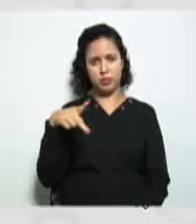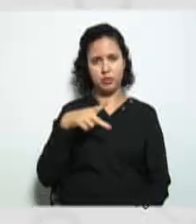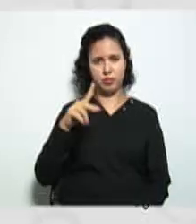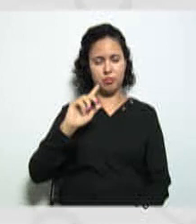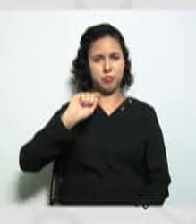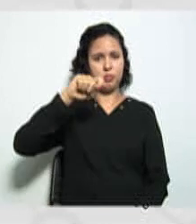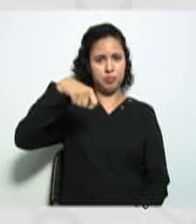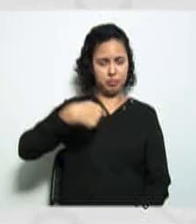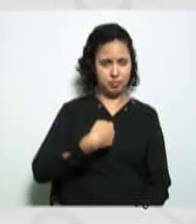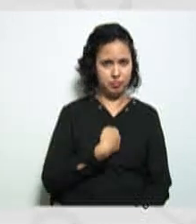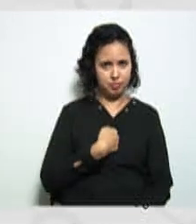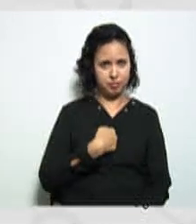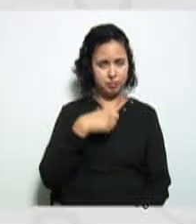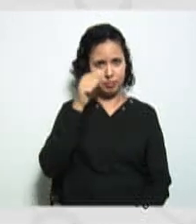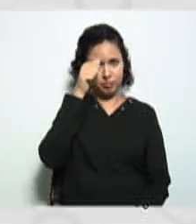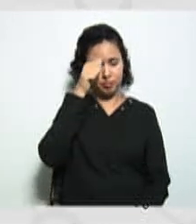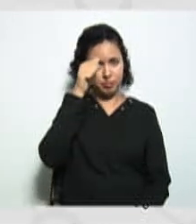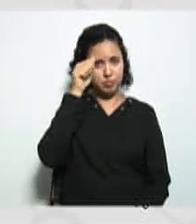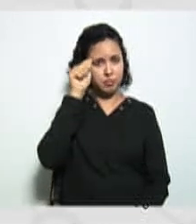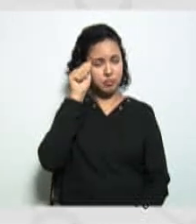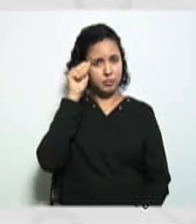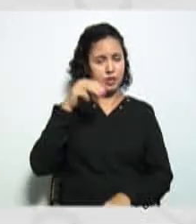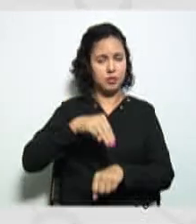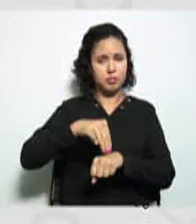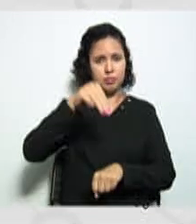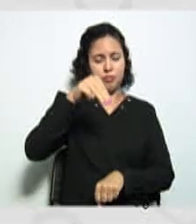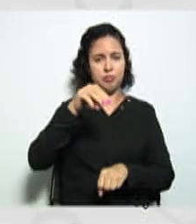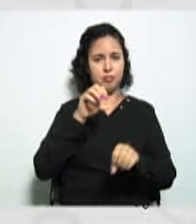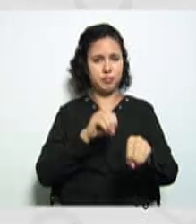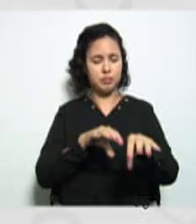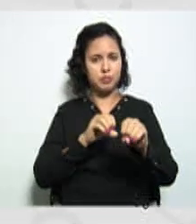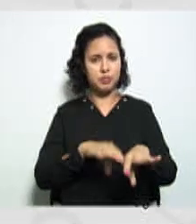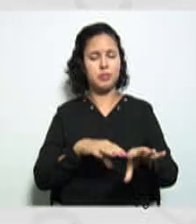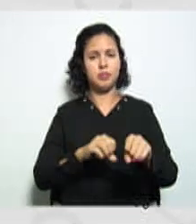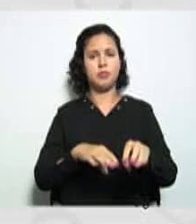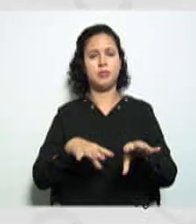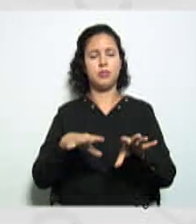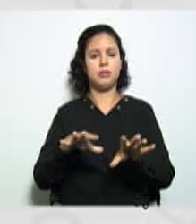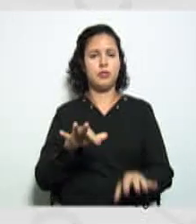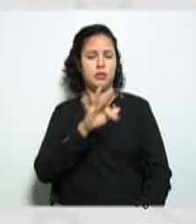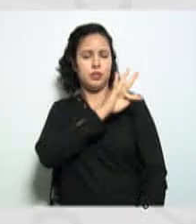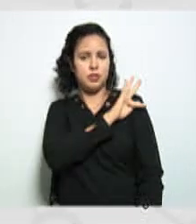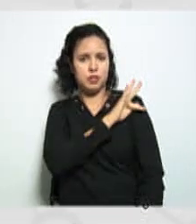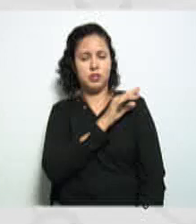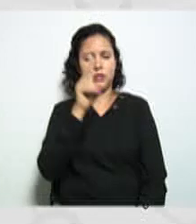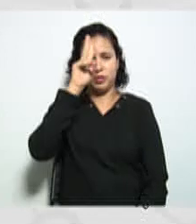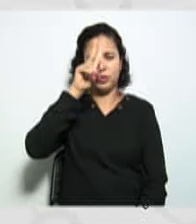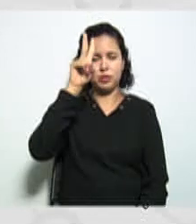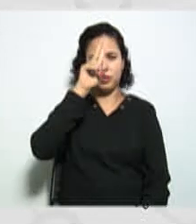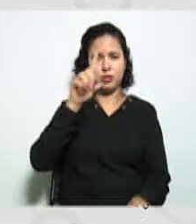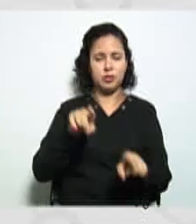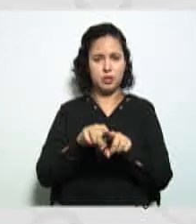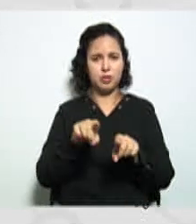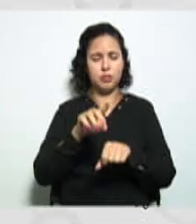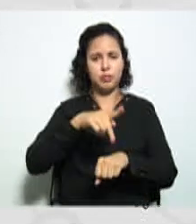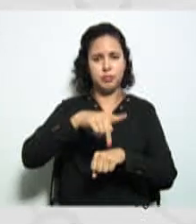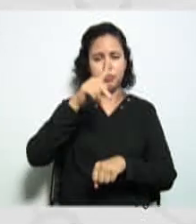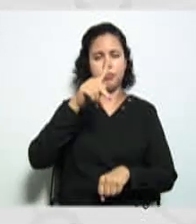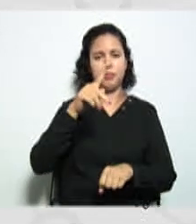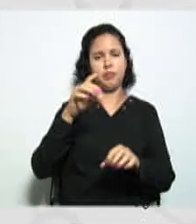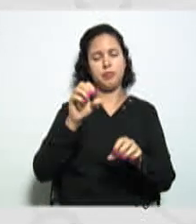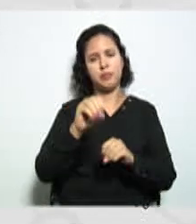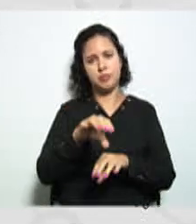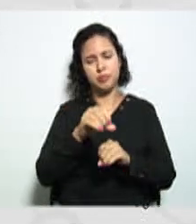pode acompanhar aí no slide, mestre em Educação, licenciada em História, especialização em Educação à Distância, Gestão